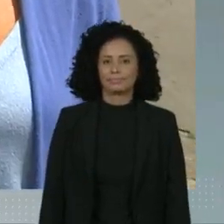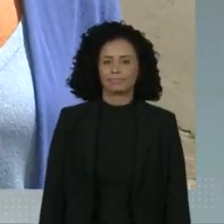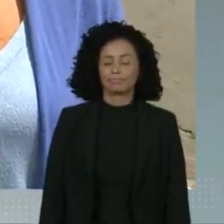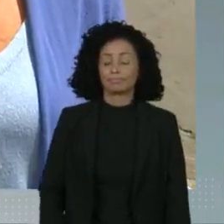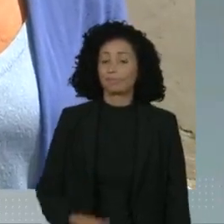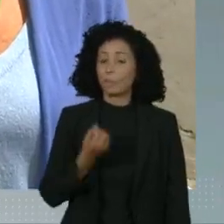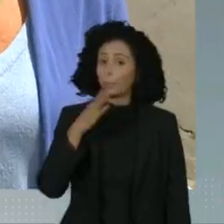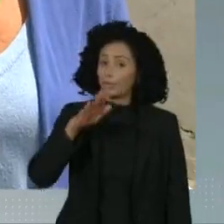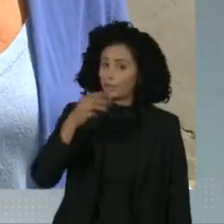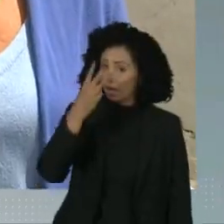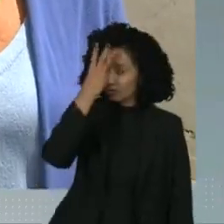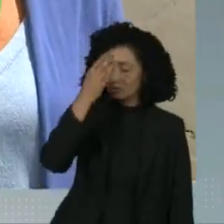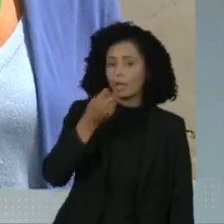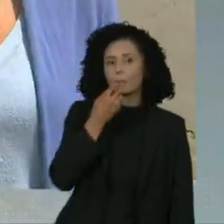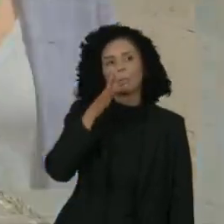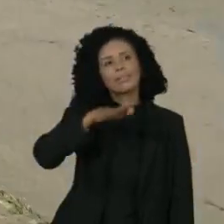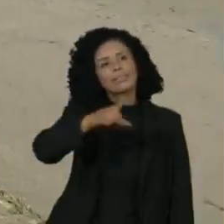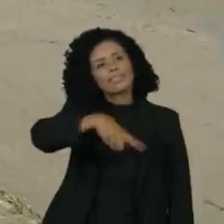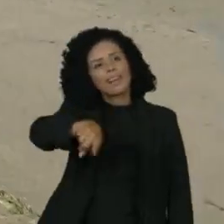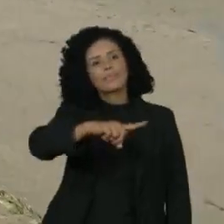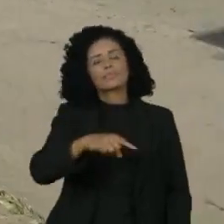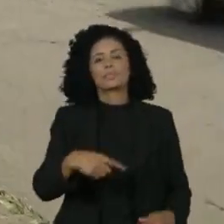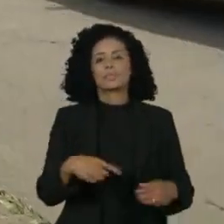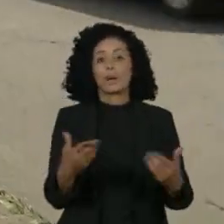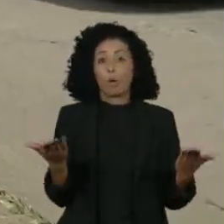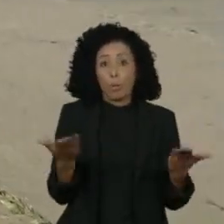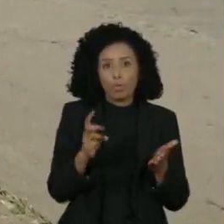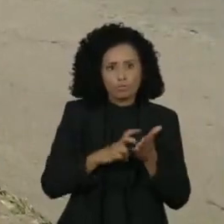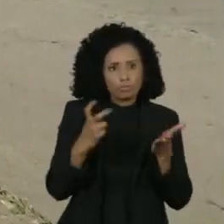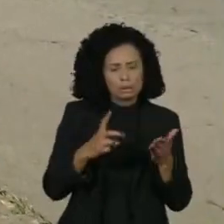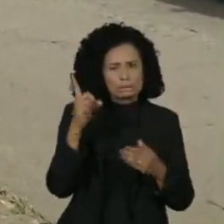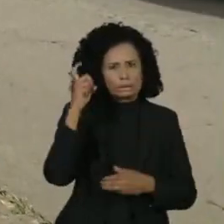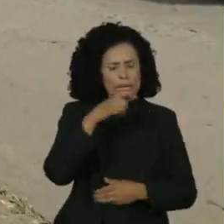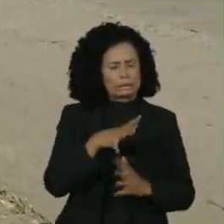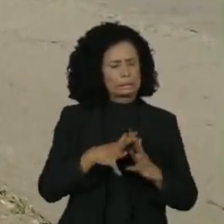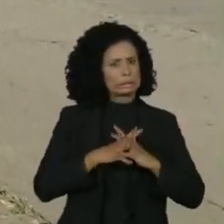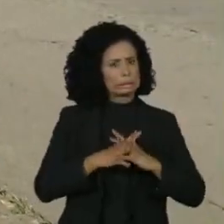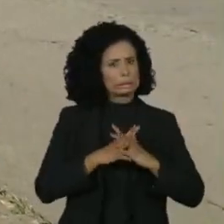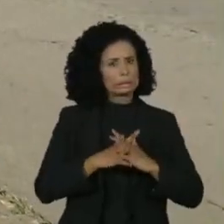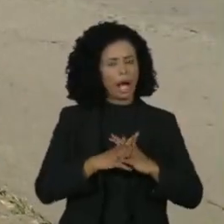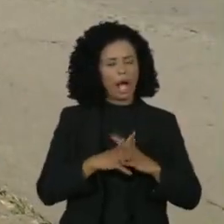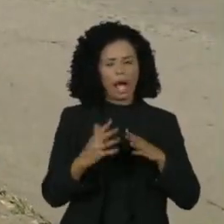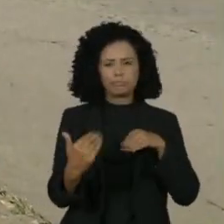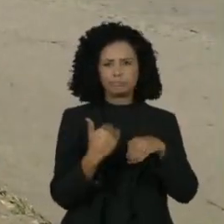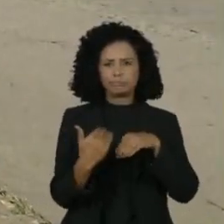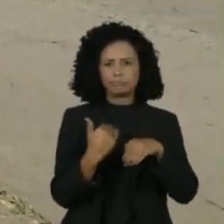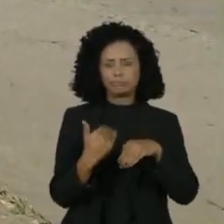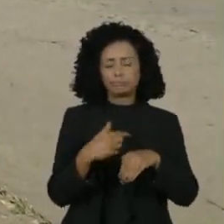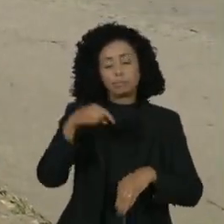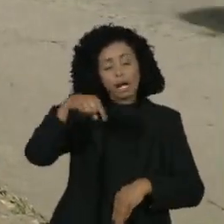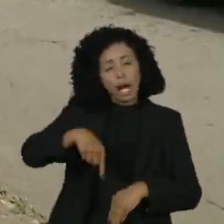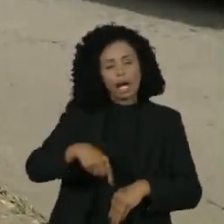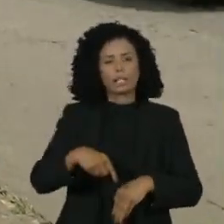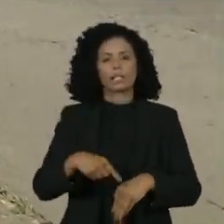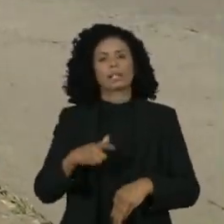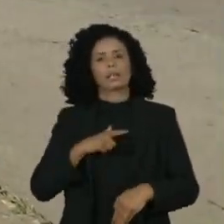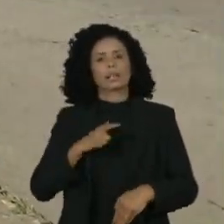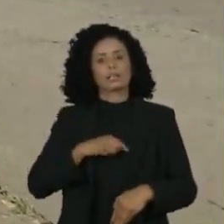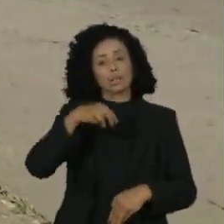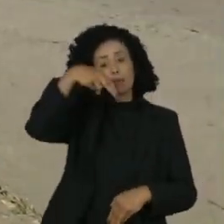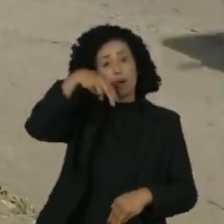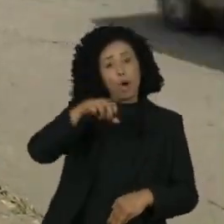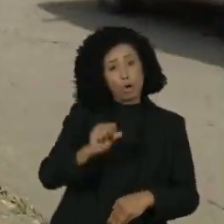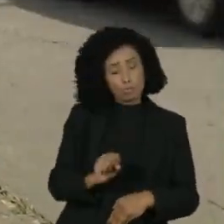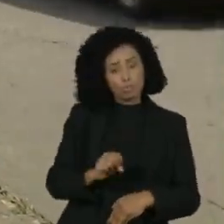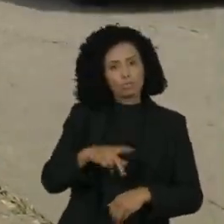Boa tarde, Aldo. Boa tarde a todos. Depois de uma manhã bem complicada no trânsito, aqui na ligação entre as regiões norte e